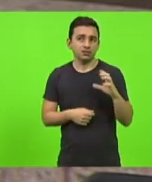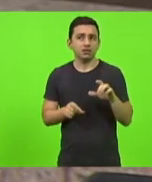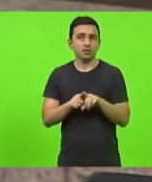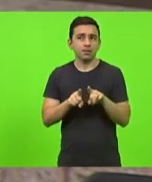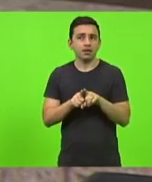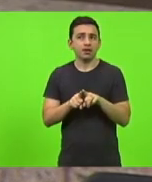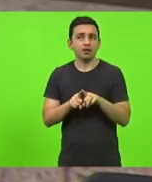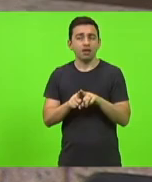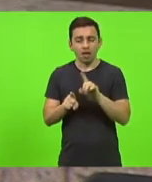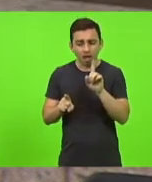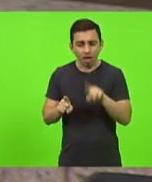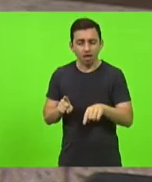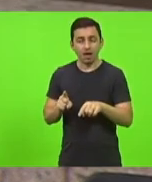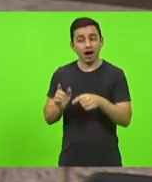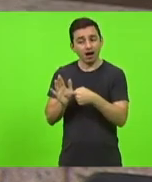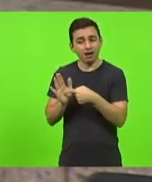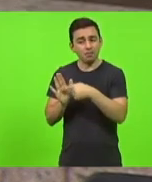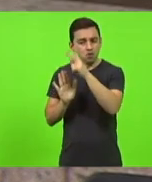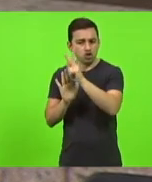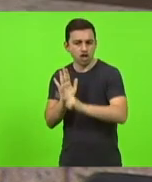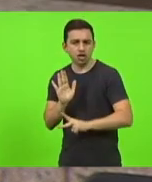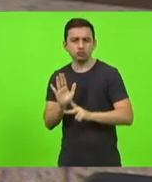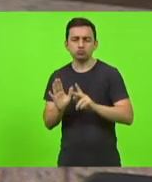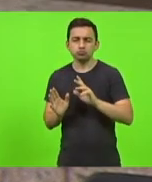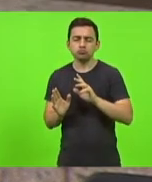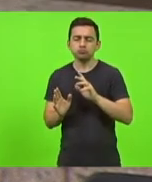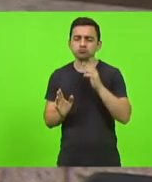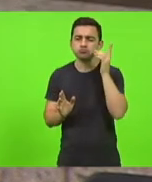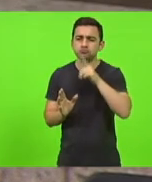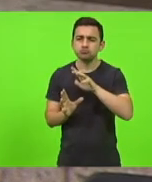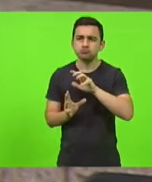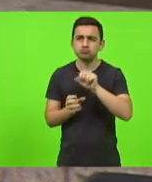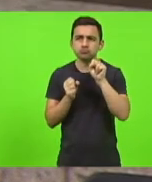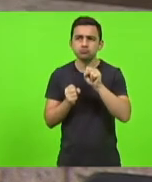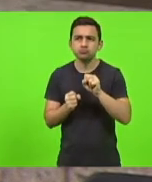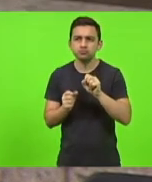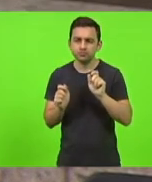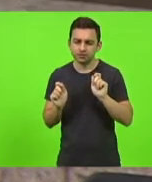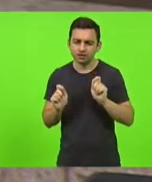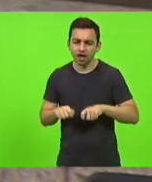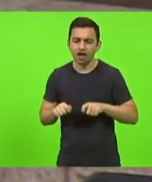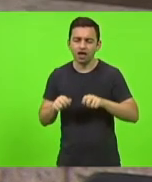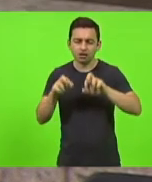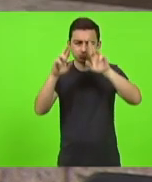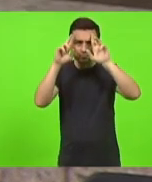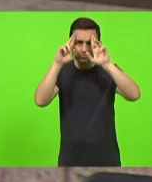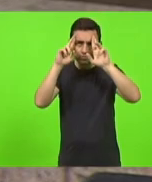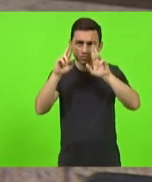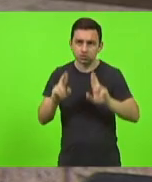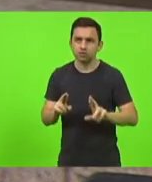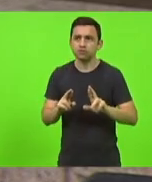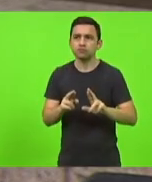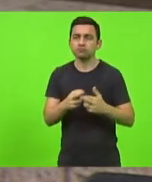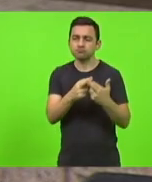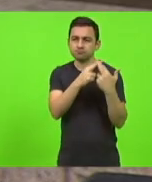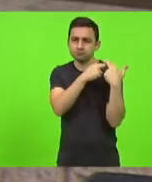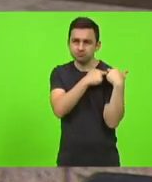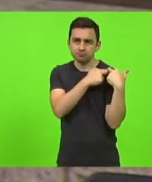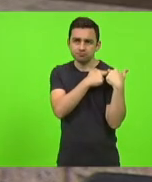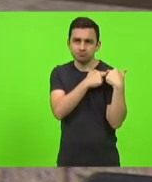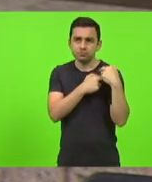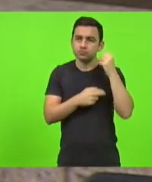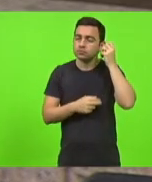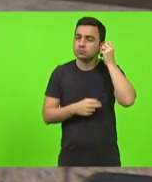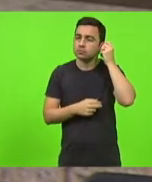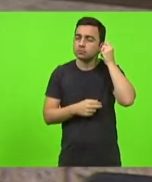projeto sustentável, né, sustentável, responsável, mas que, e que